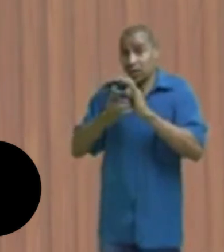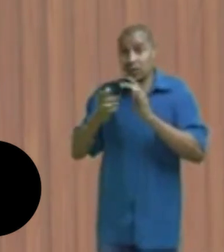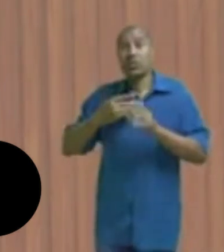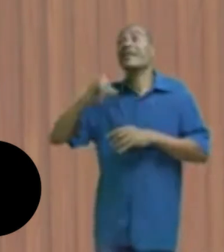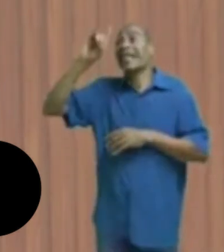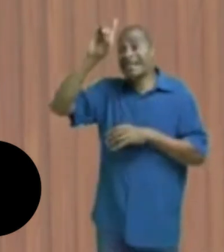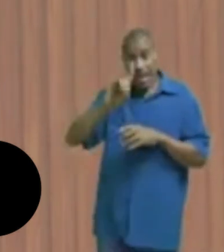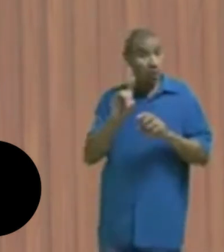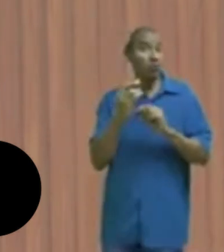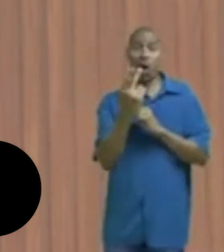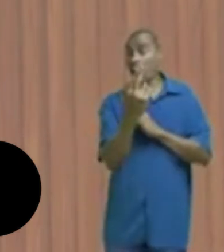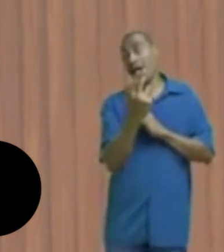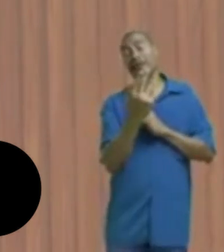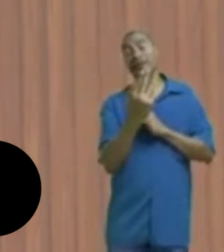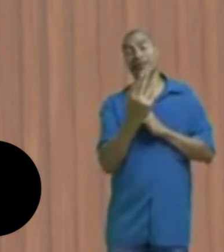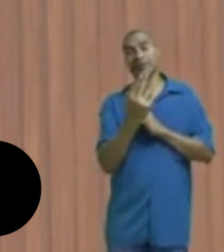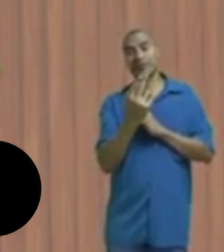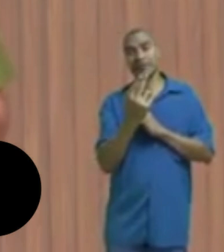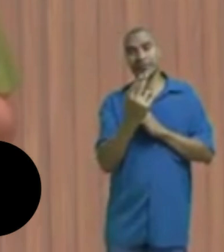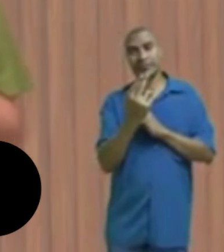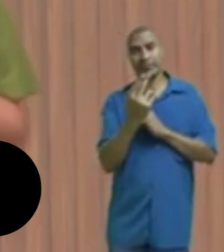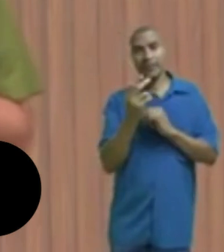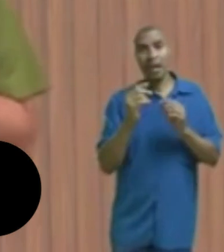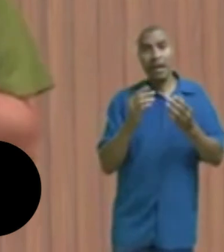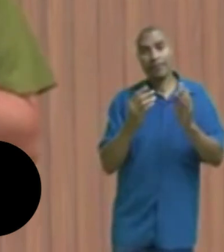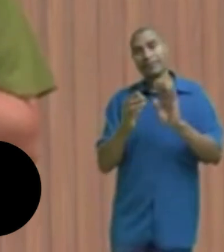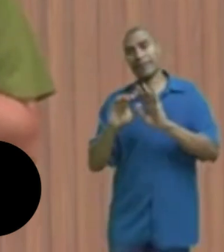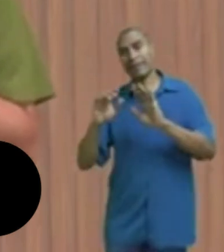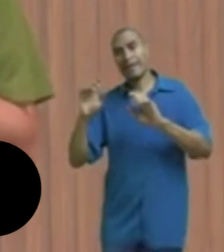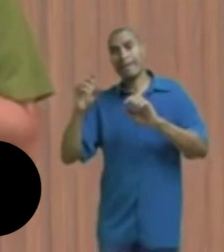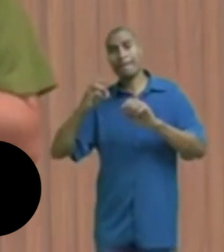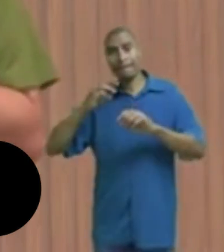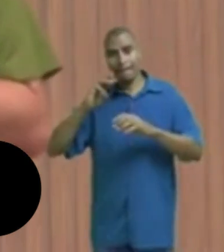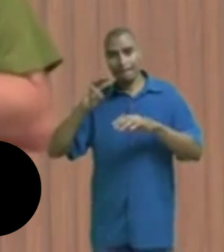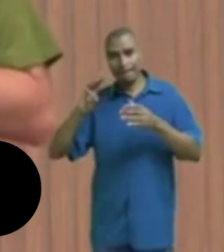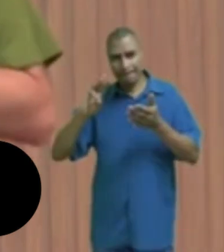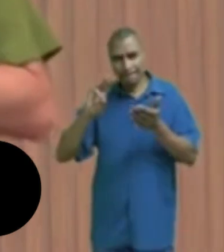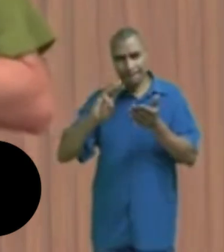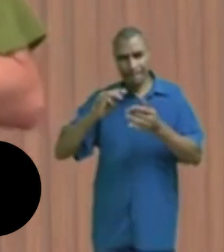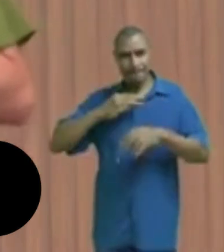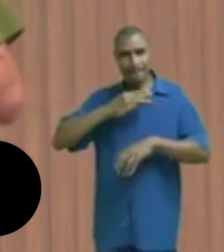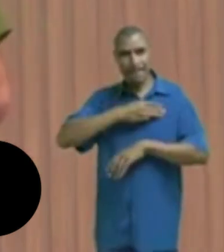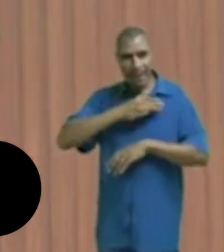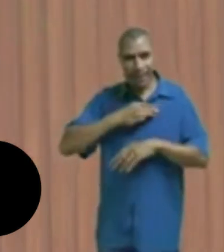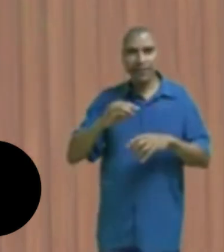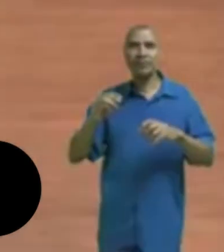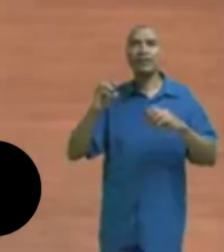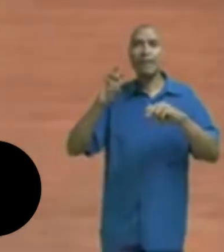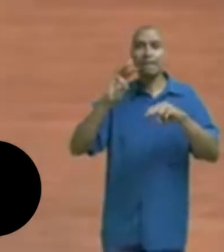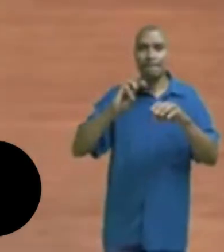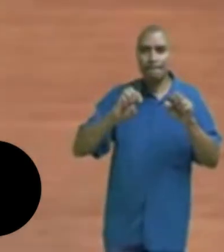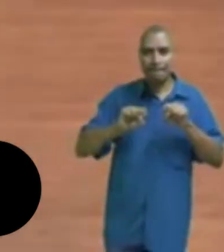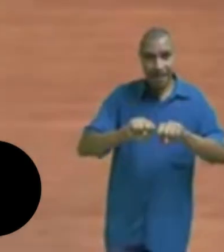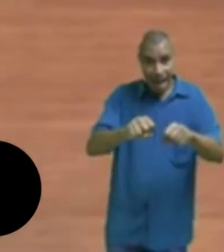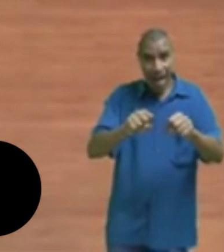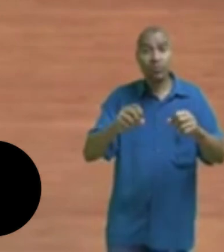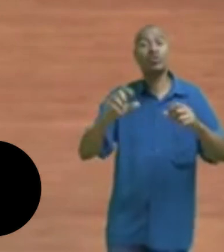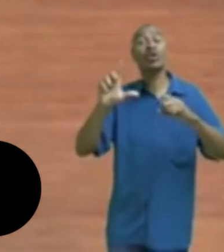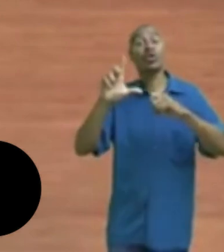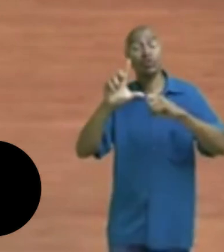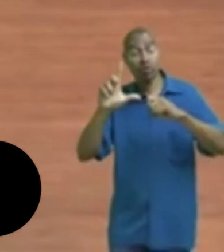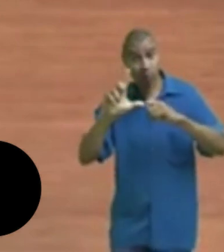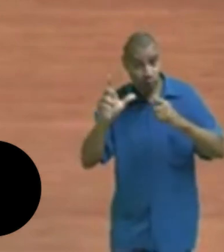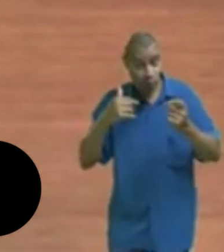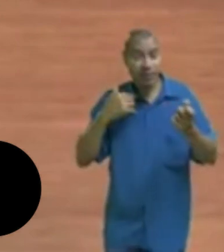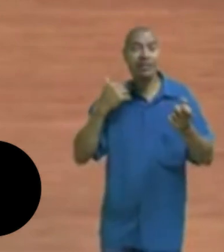de João é diferente dos outros 3 evangelhos que são sinóticos, né? Mateus, Marcos e Lucas, que tem uma